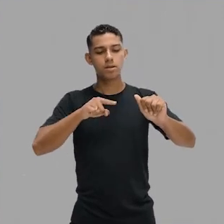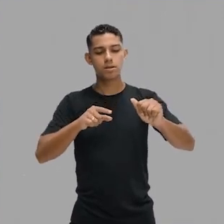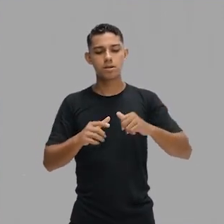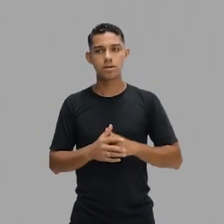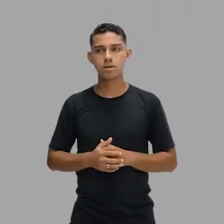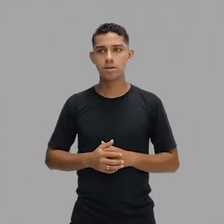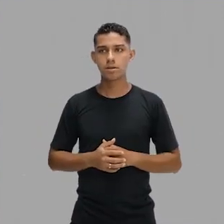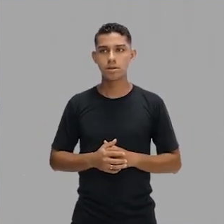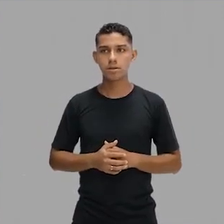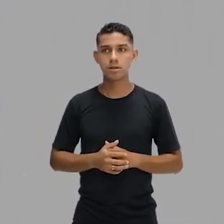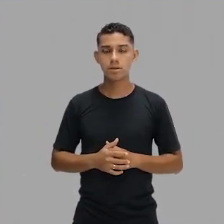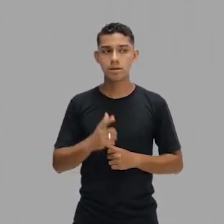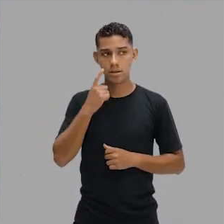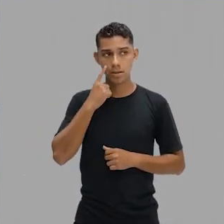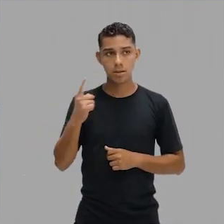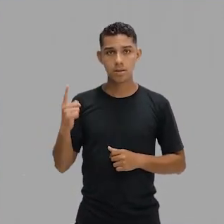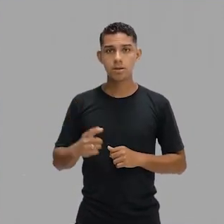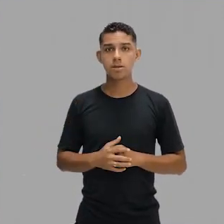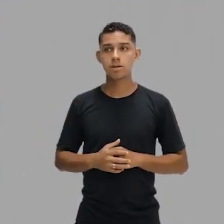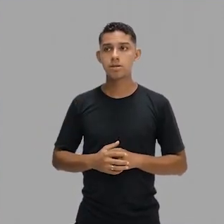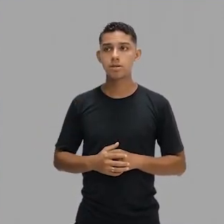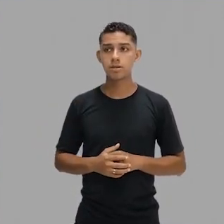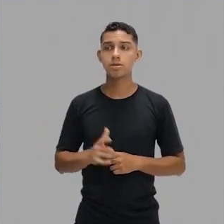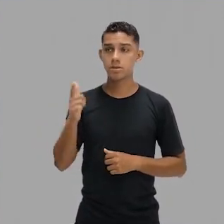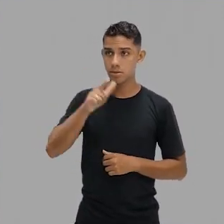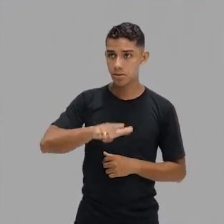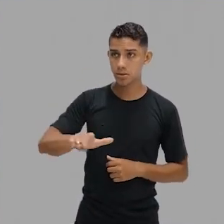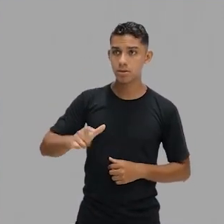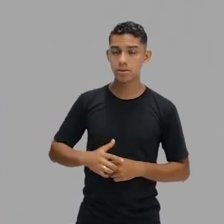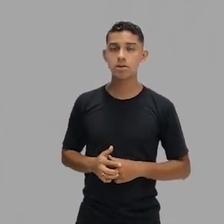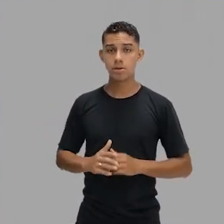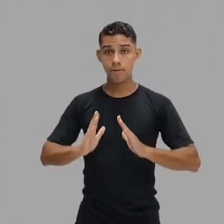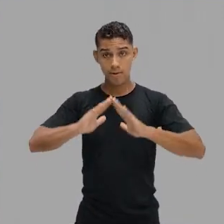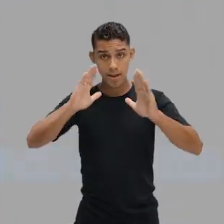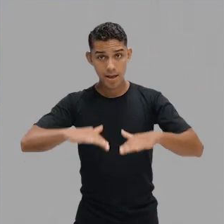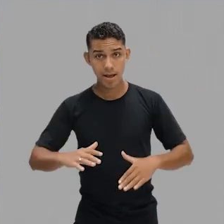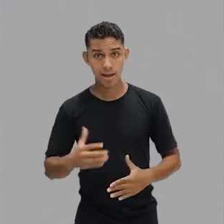E. Mais uma vez, fique conosco, fique em casa,